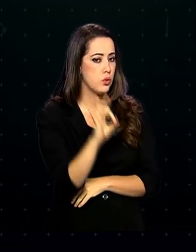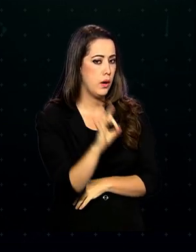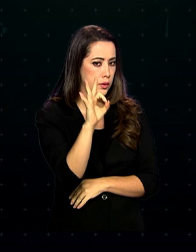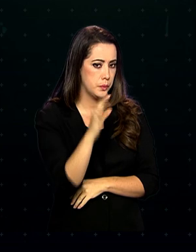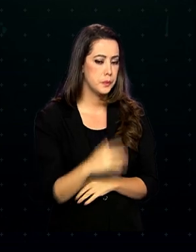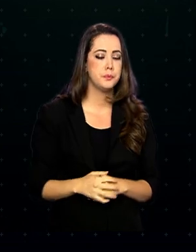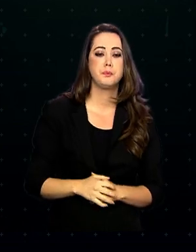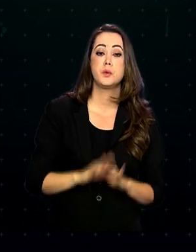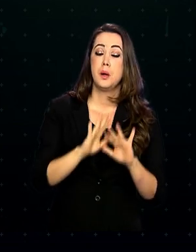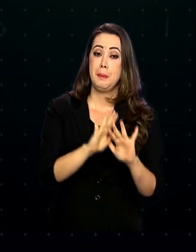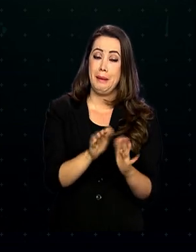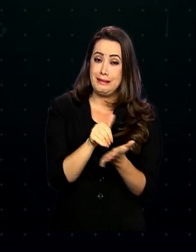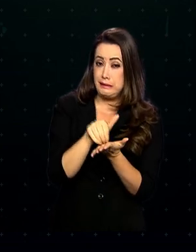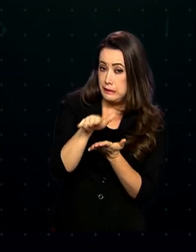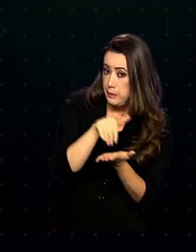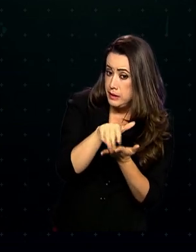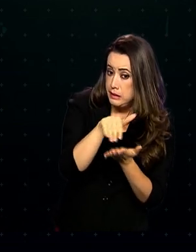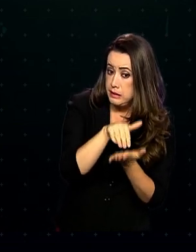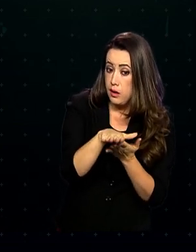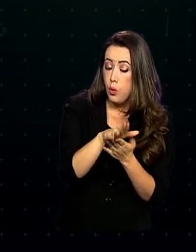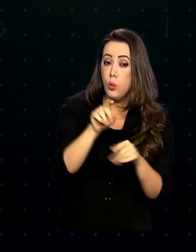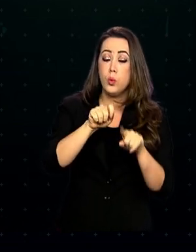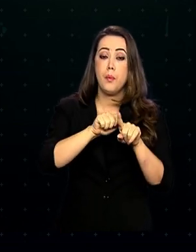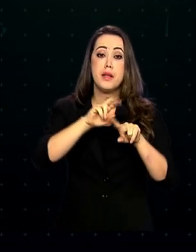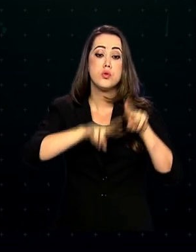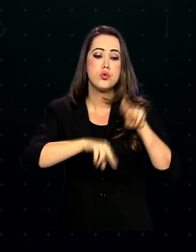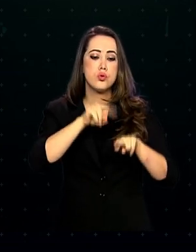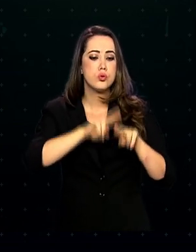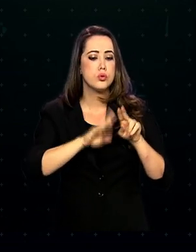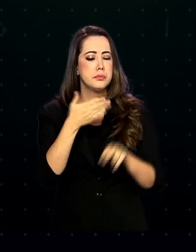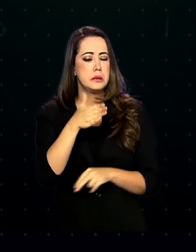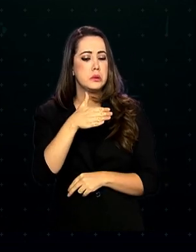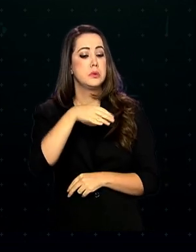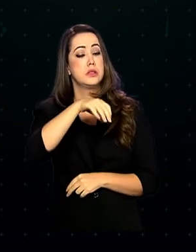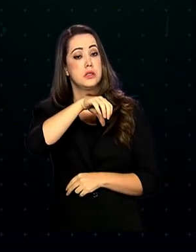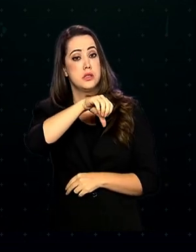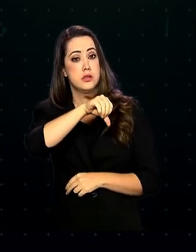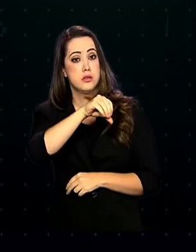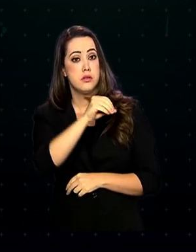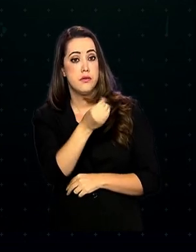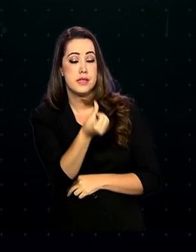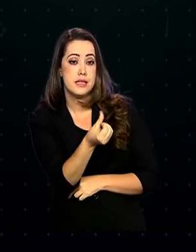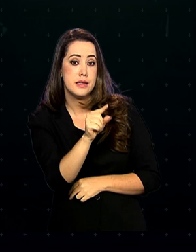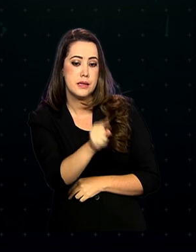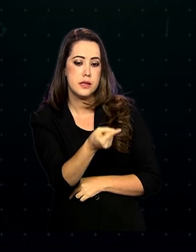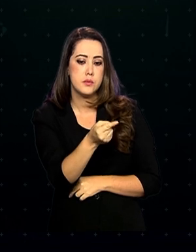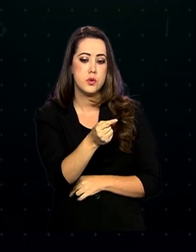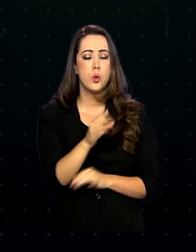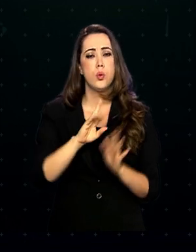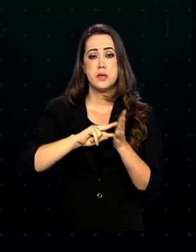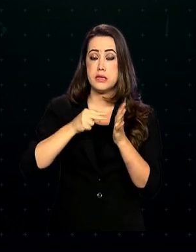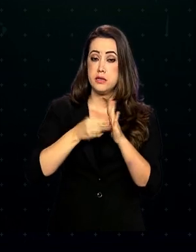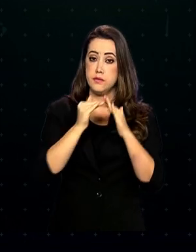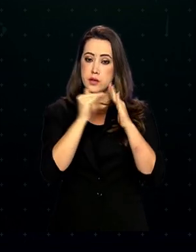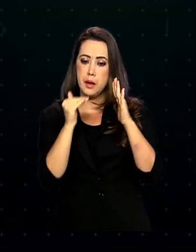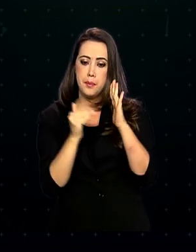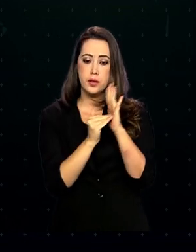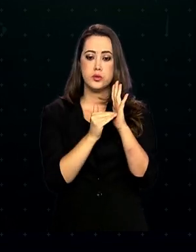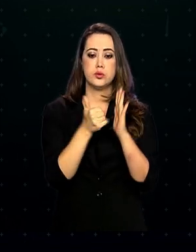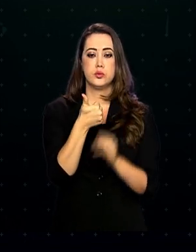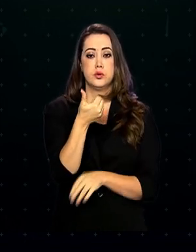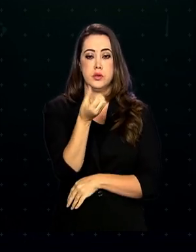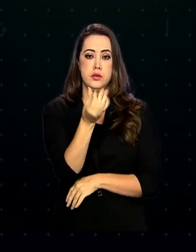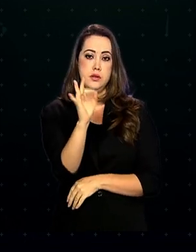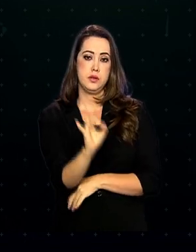a quantidade de desligamentos em junho fechou em cerca de 906 mil, 16% menos que no mês